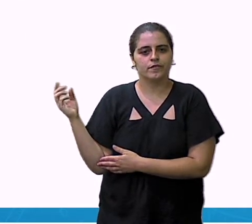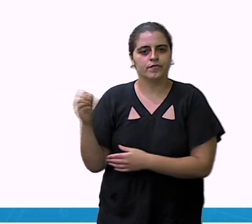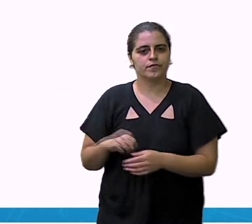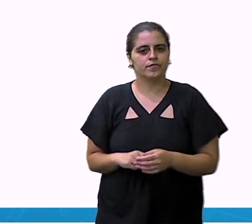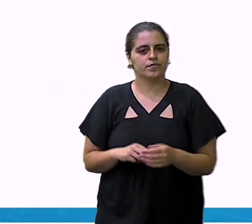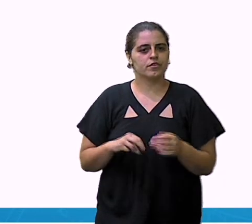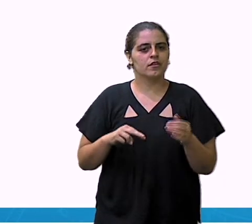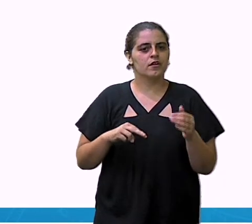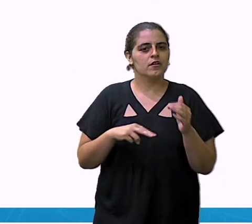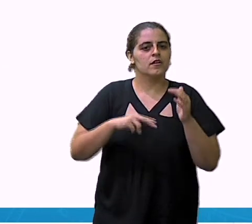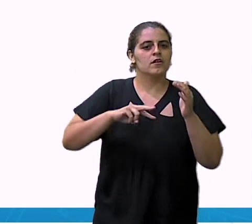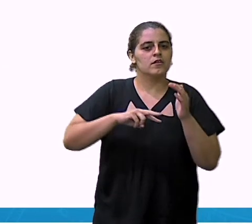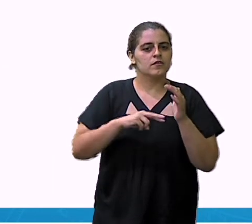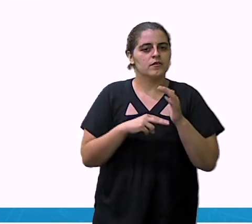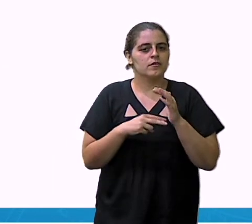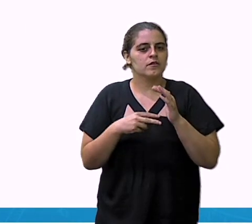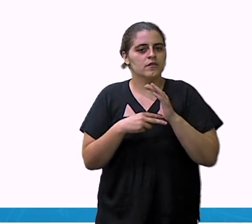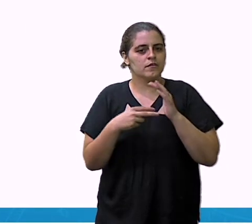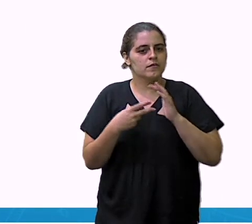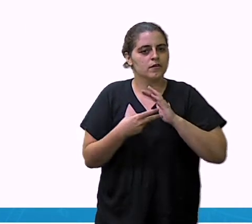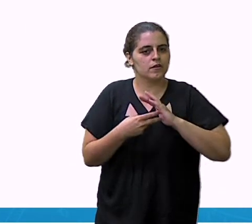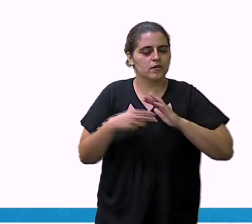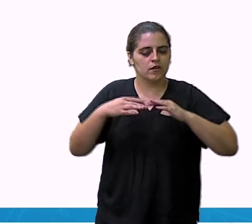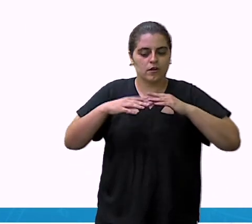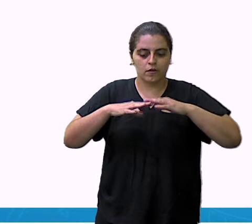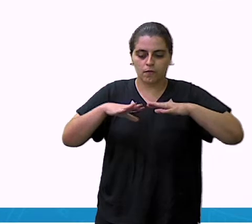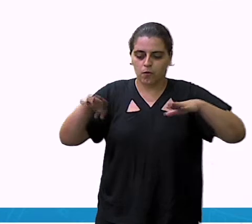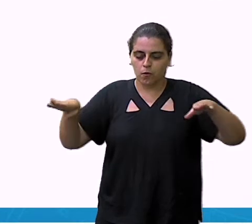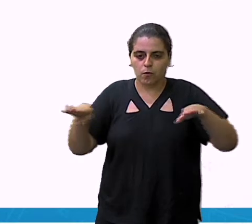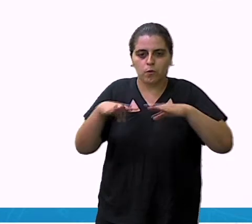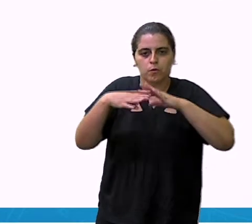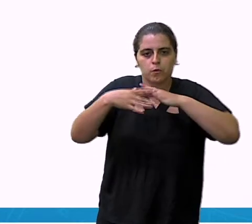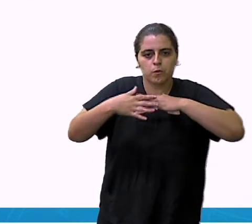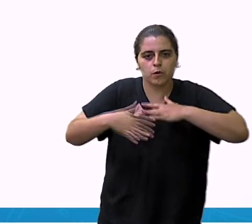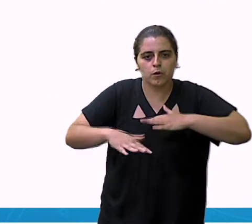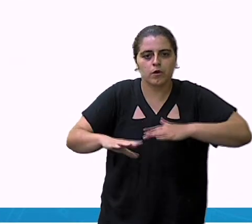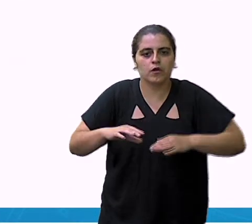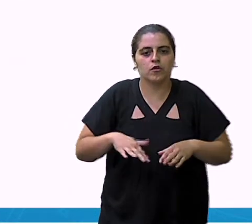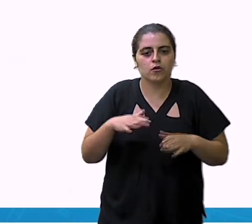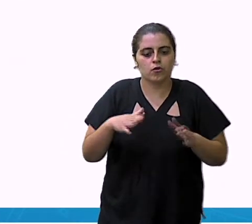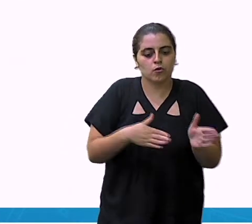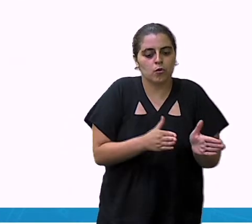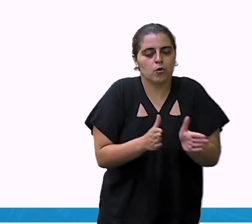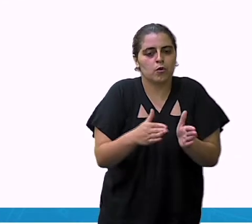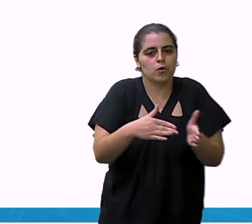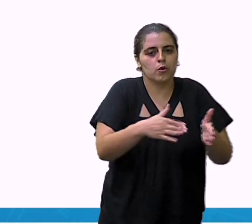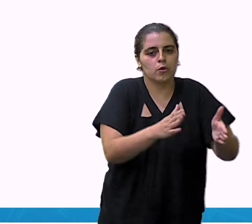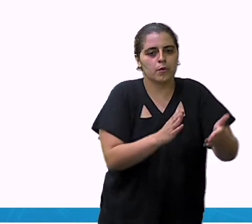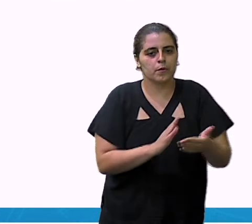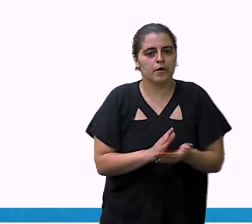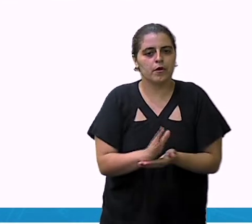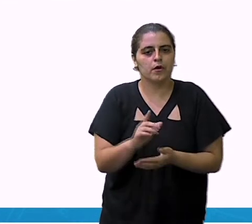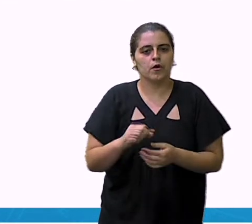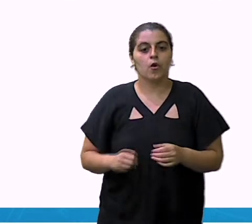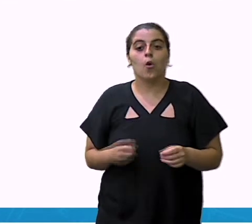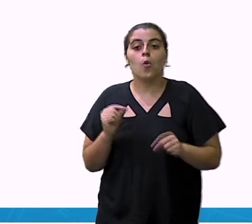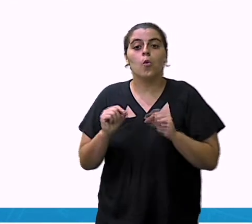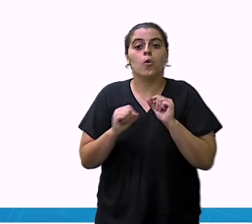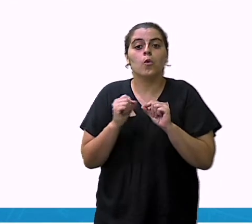Definimos afluentes como onde o rio percorre seu curso natural, onde o rio